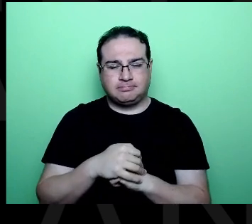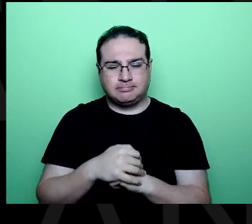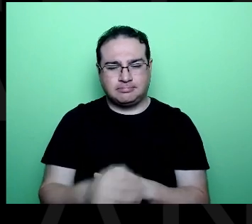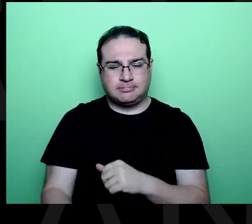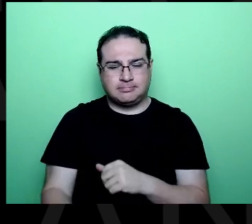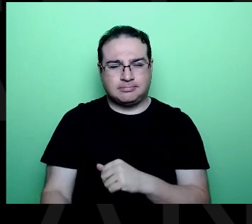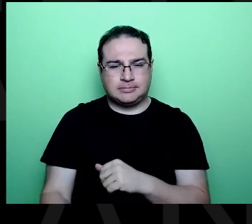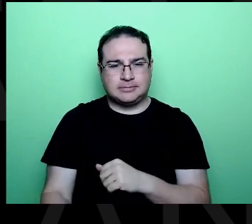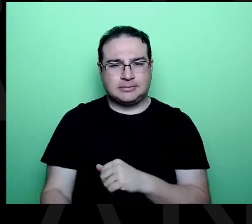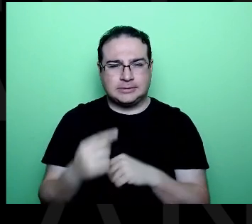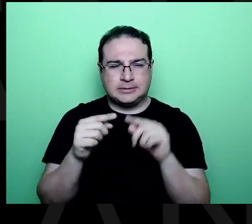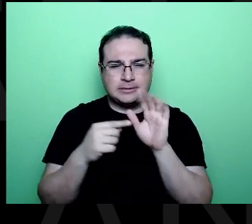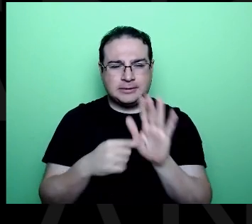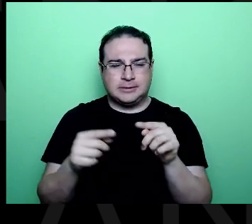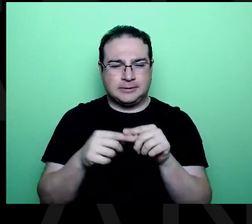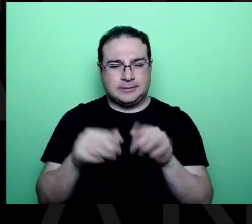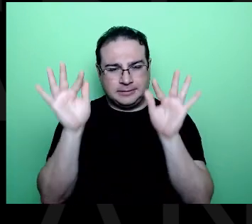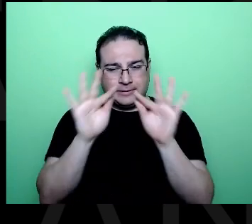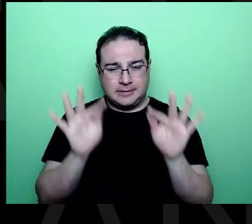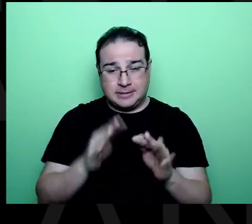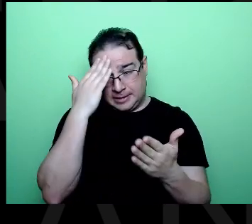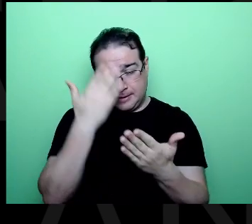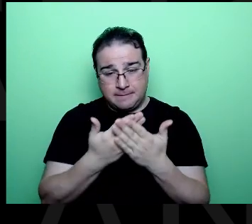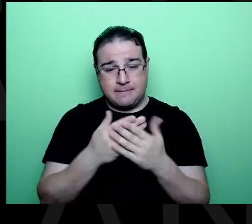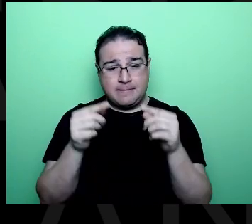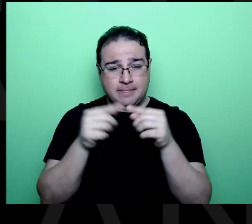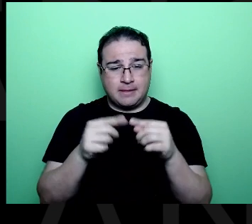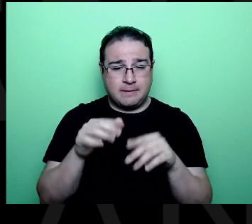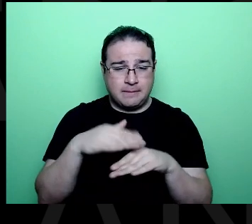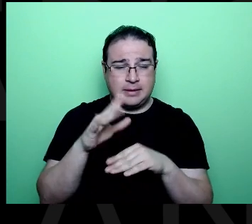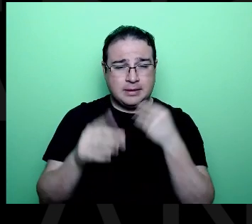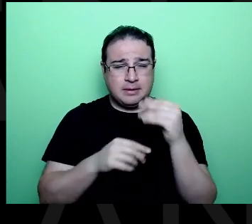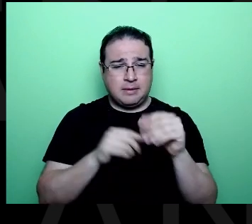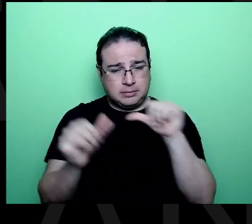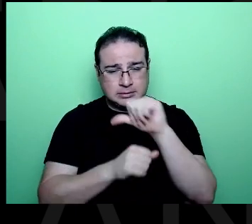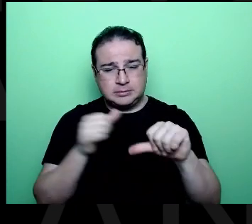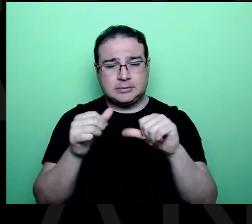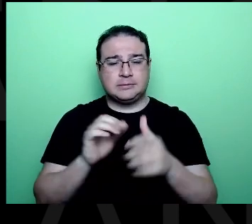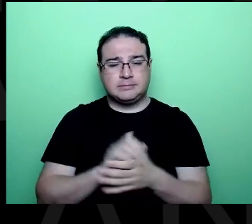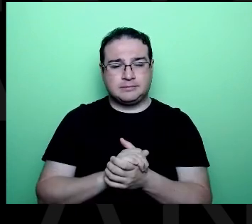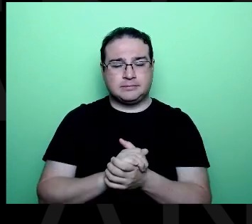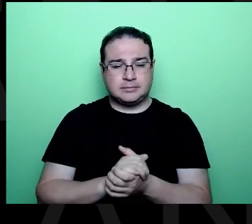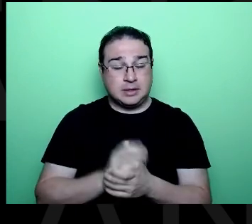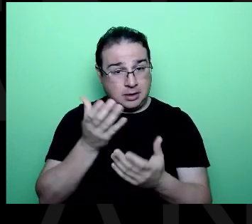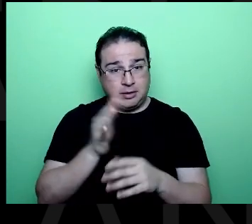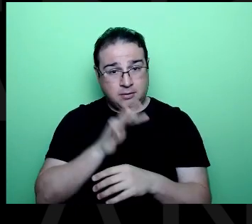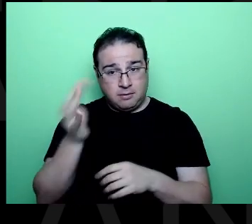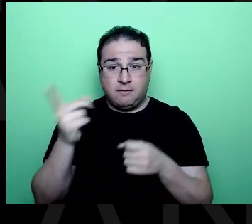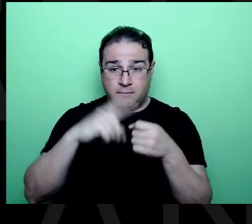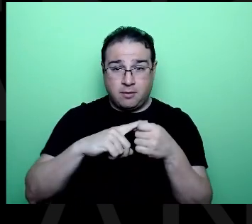da gente sair até um pouco mais feliz, acreditando muito em numa mudança, né? Então, espero que retomem